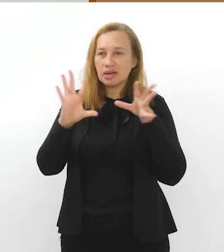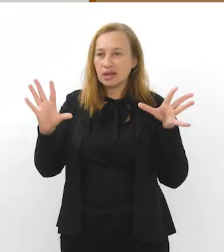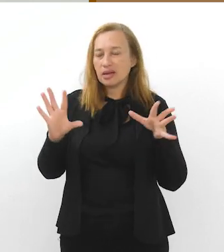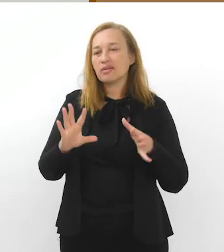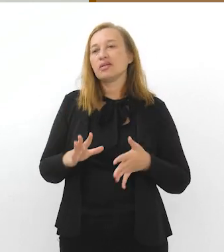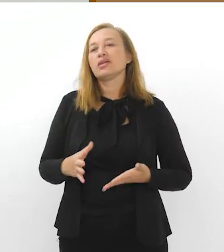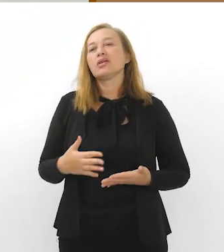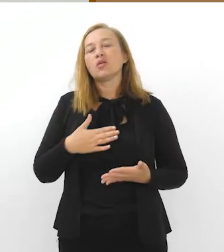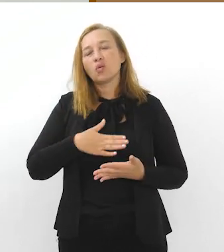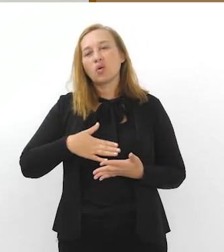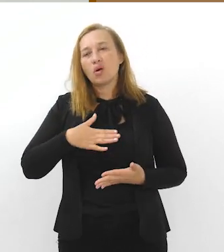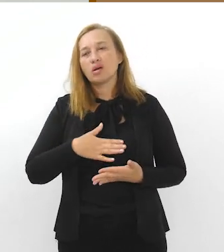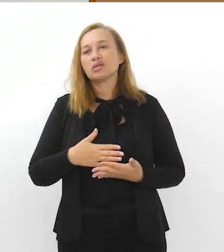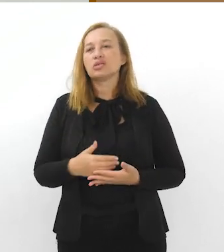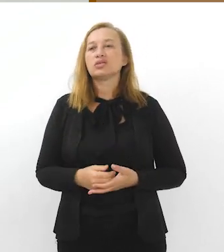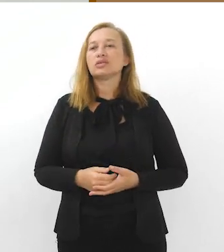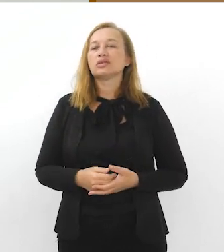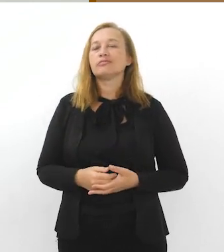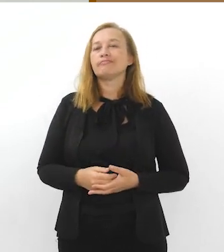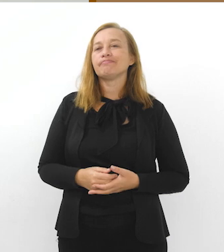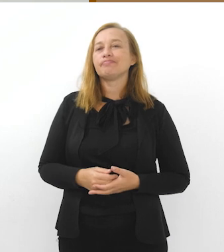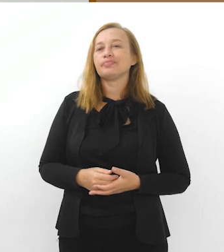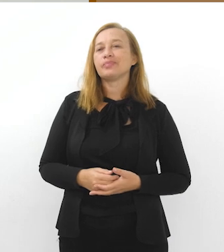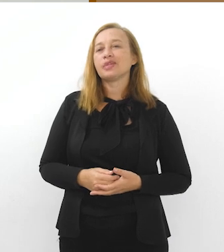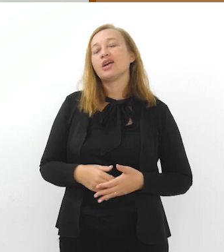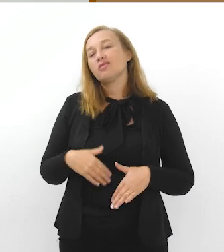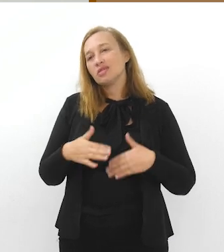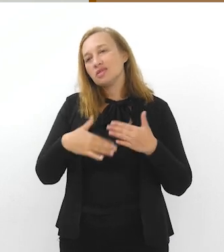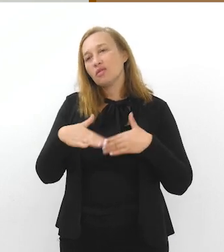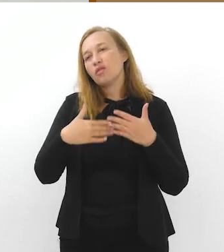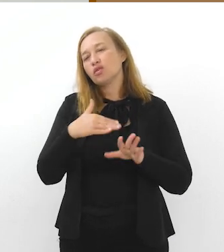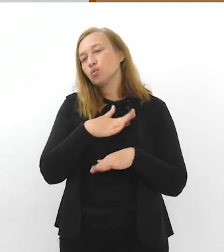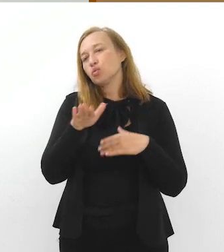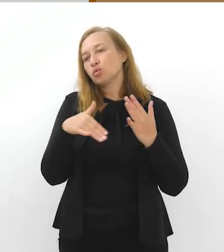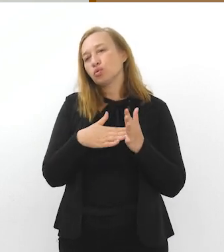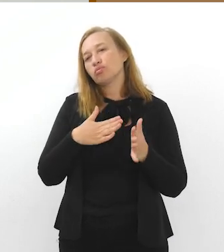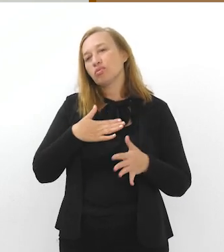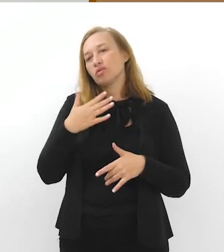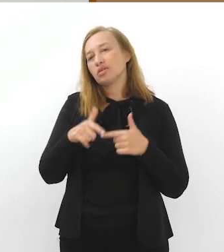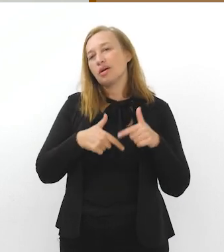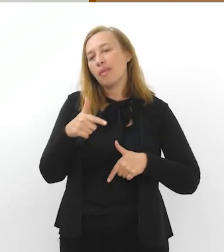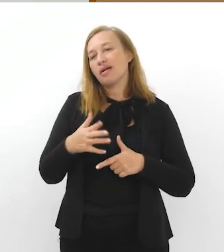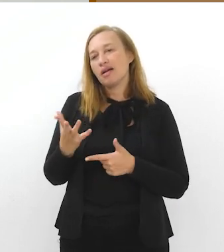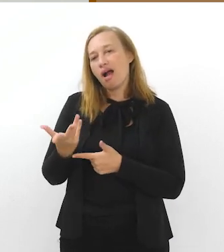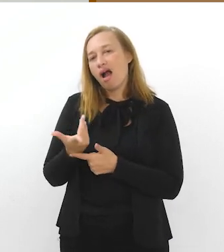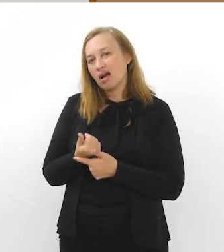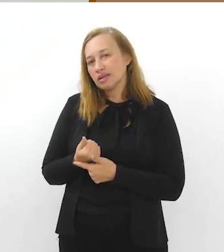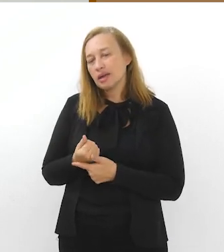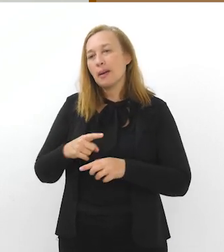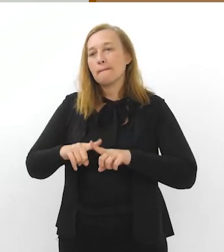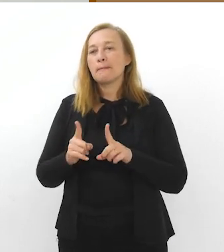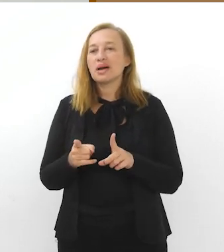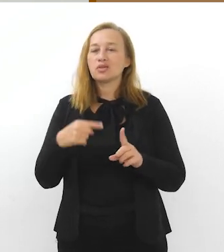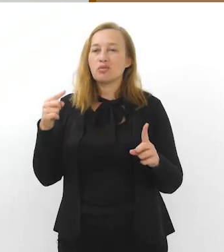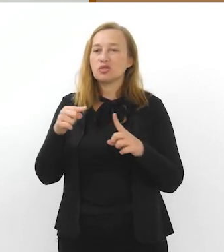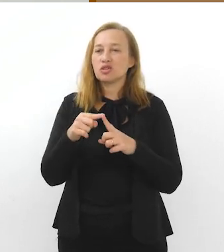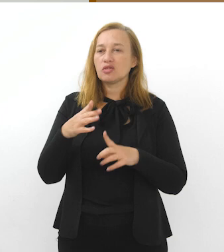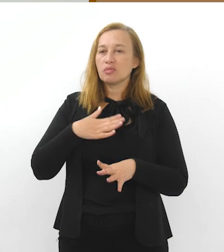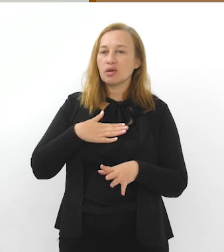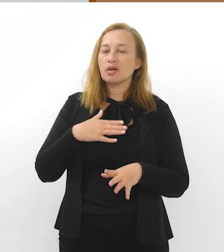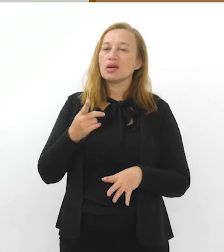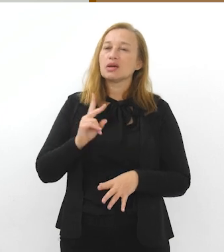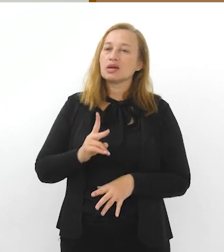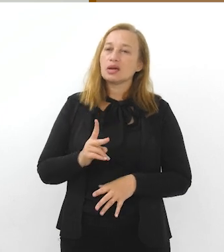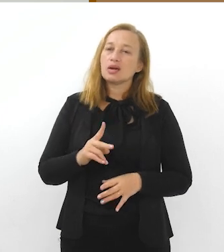bem soltas, e a partir daí eu vou desenvolvendo todo o meu trabalho artístico. Mas a minha meta é